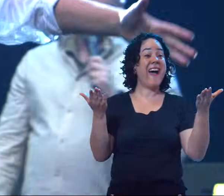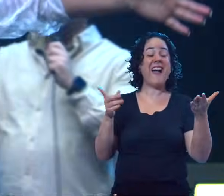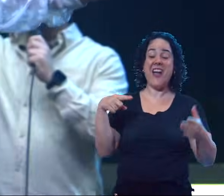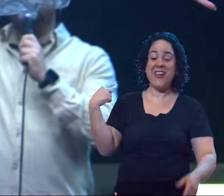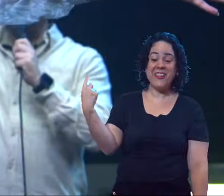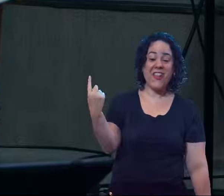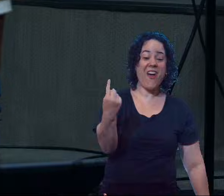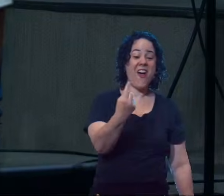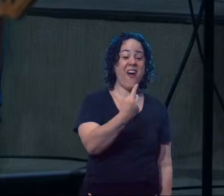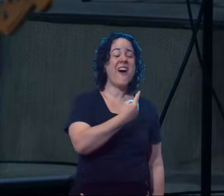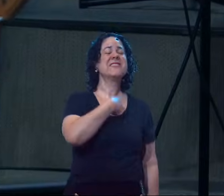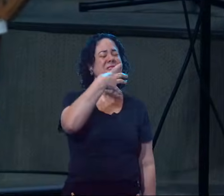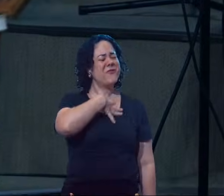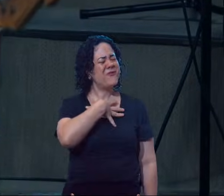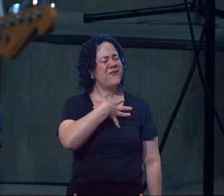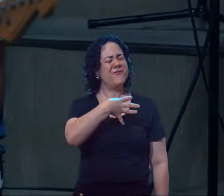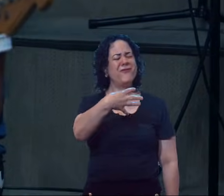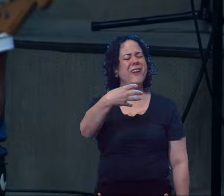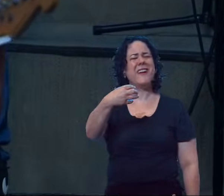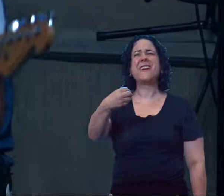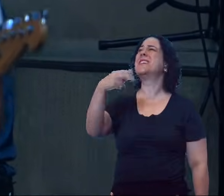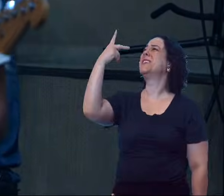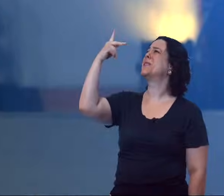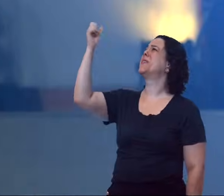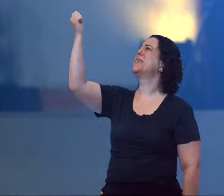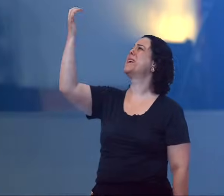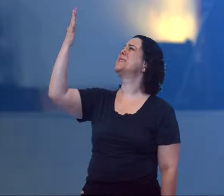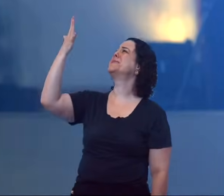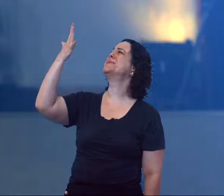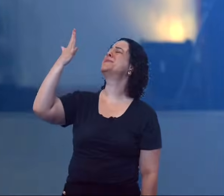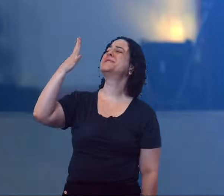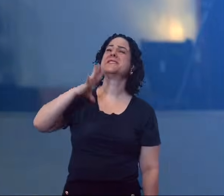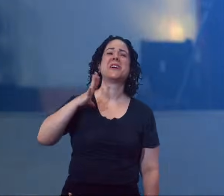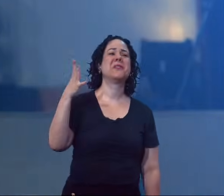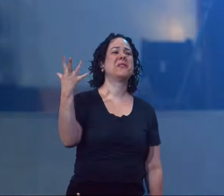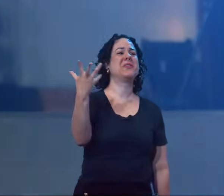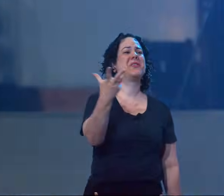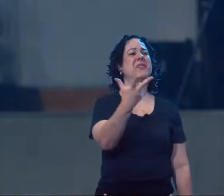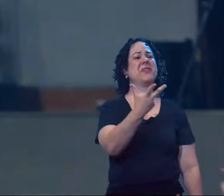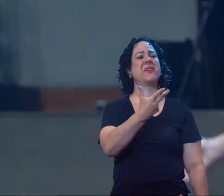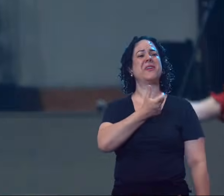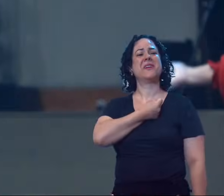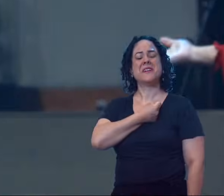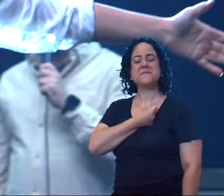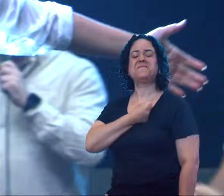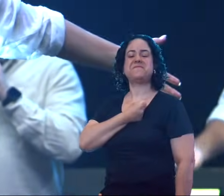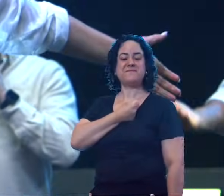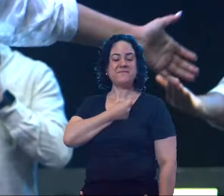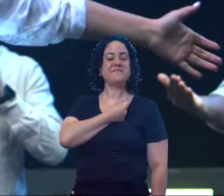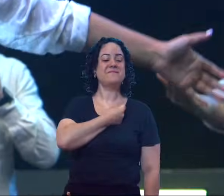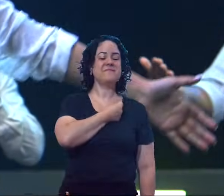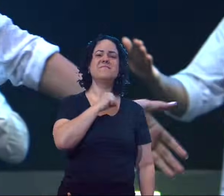E agora somos filhos com a graça me alcançou.